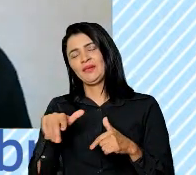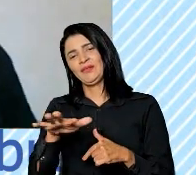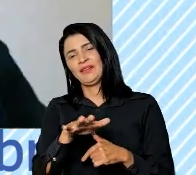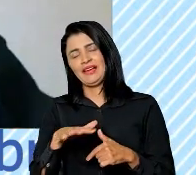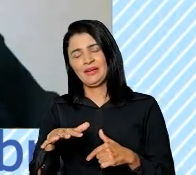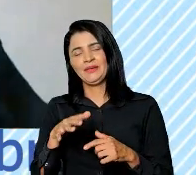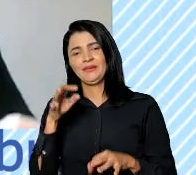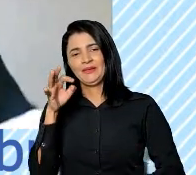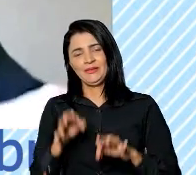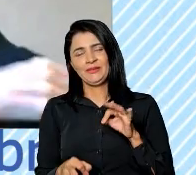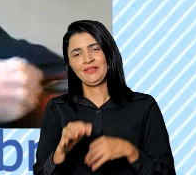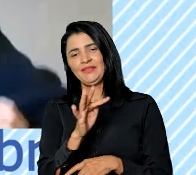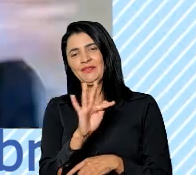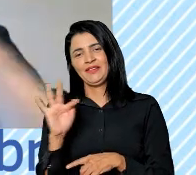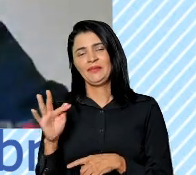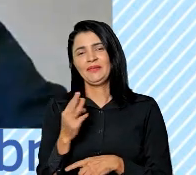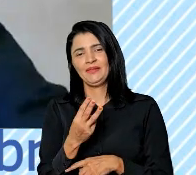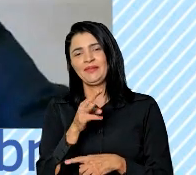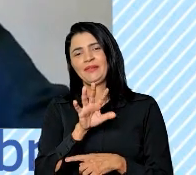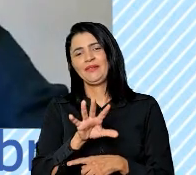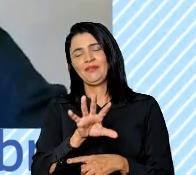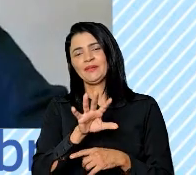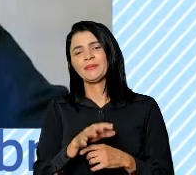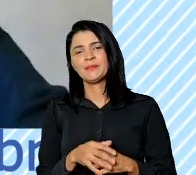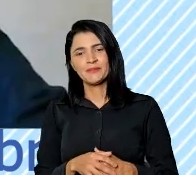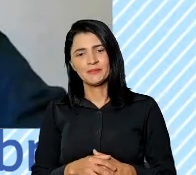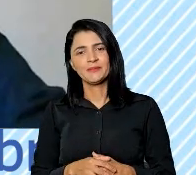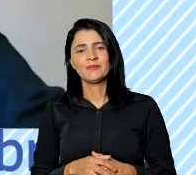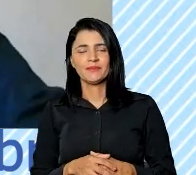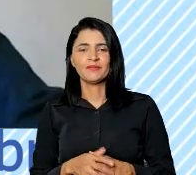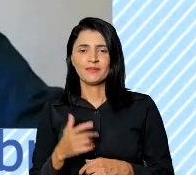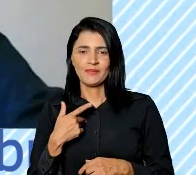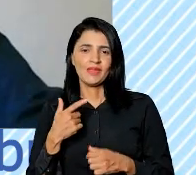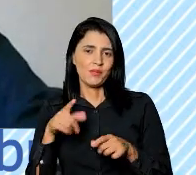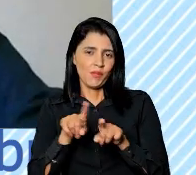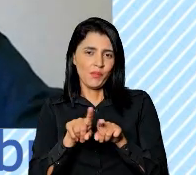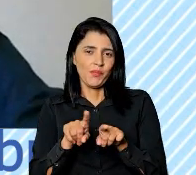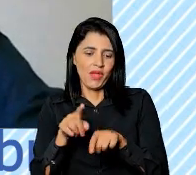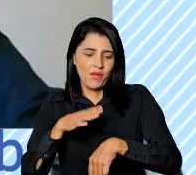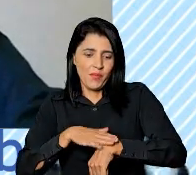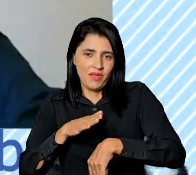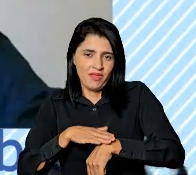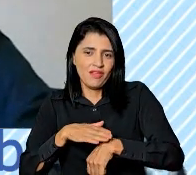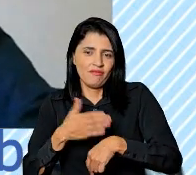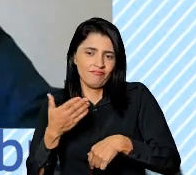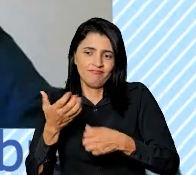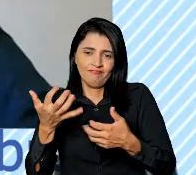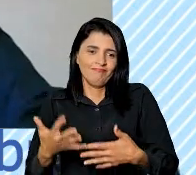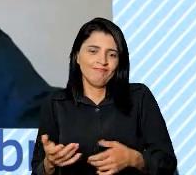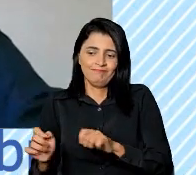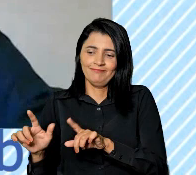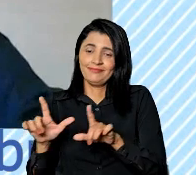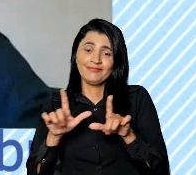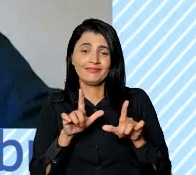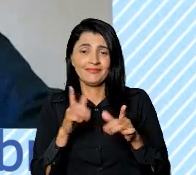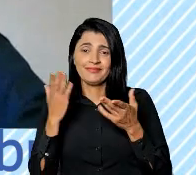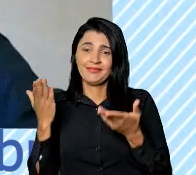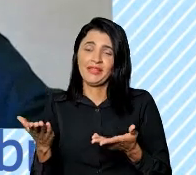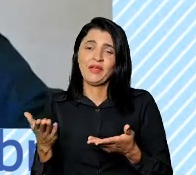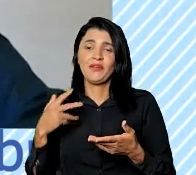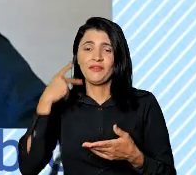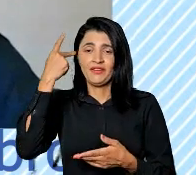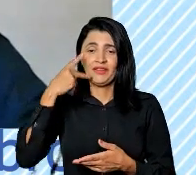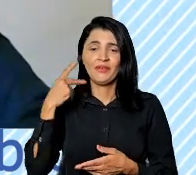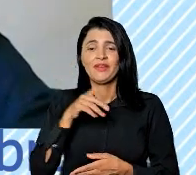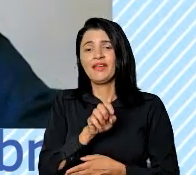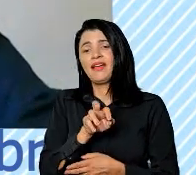federal da terceira região. E eu digo nesse momento que seria uma honra dividir esse painel virtual com a vereadora